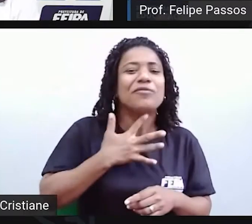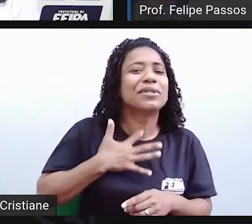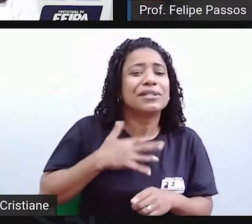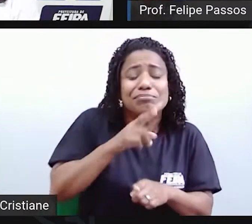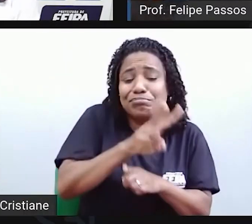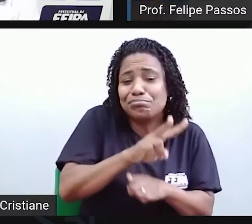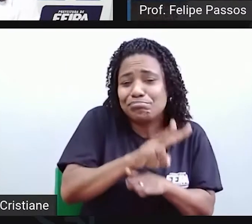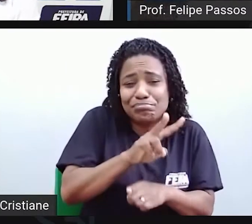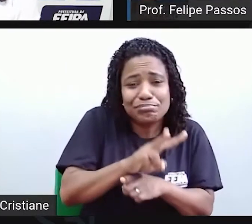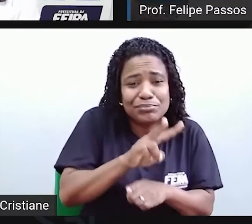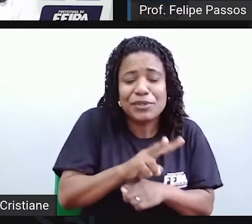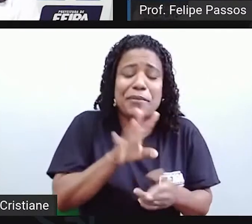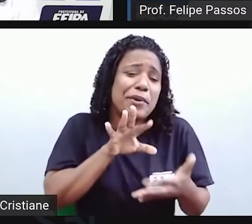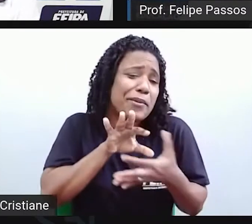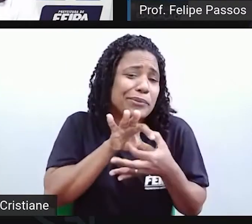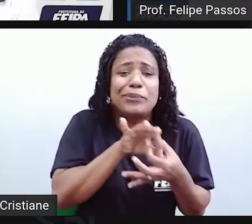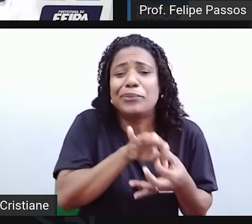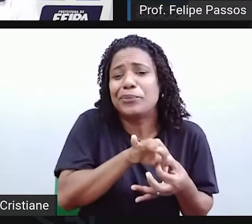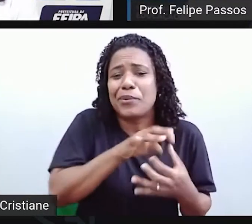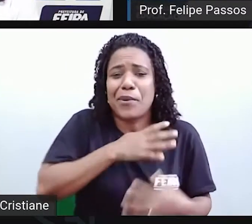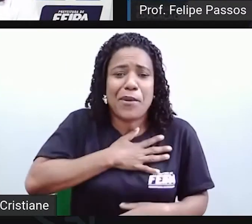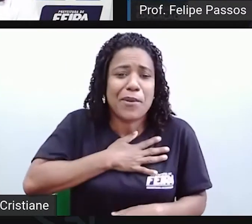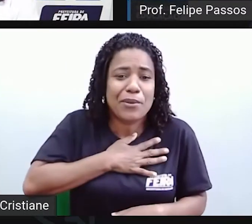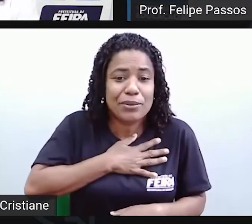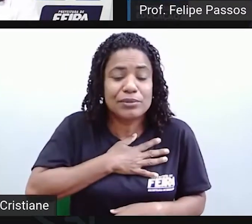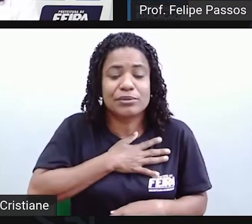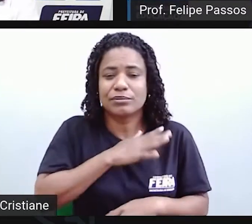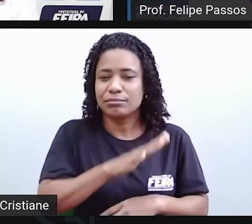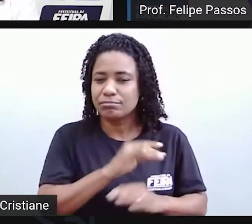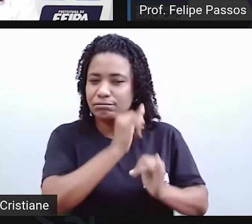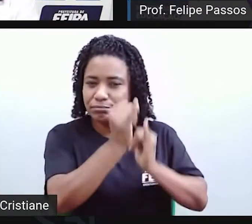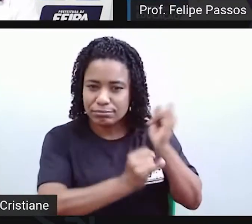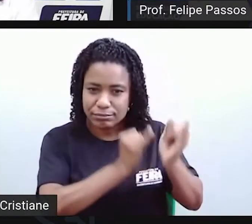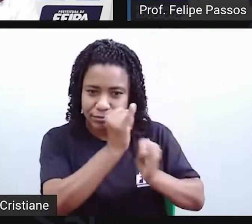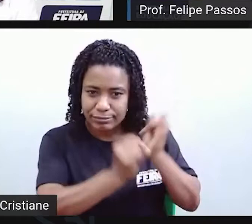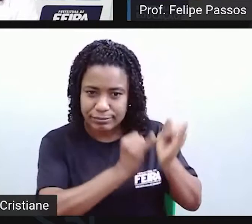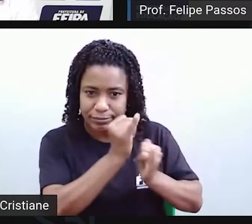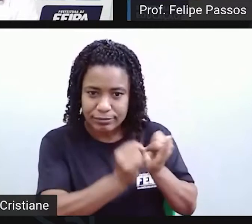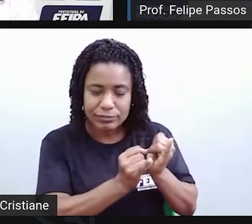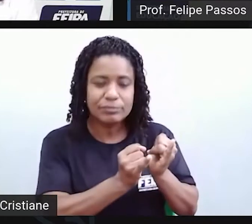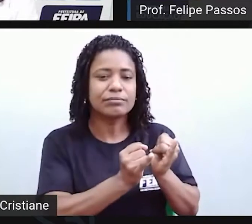esses comentários, esses conselhos, eles vão sendo identificados pelas mulheres